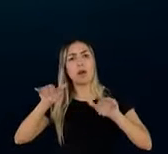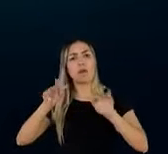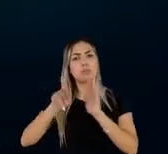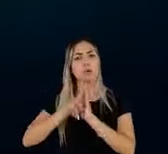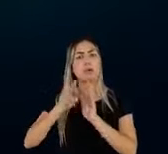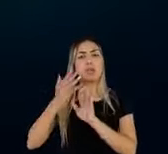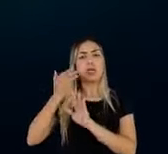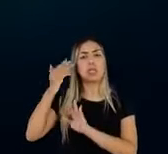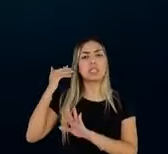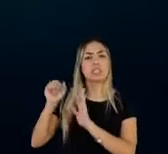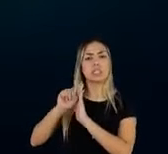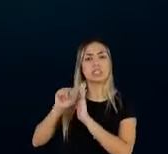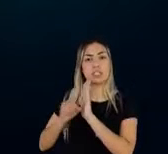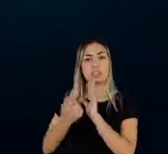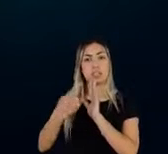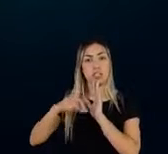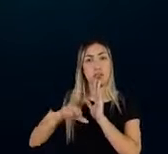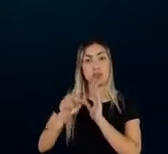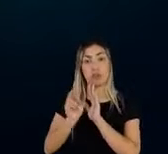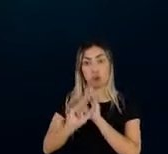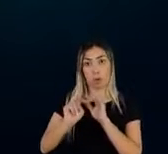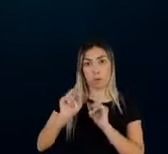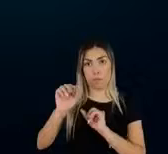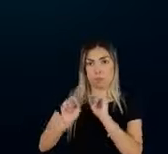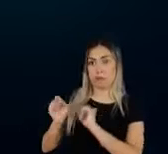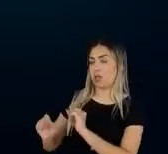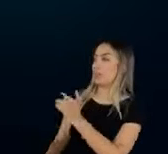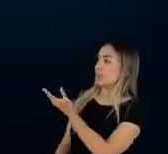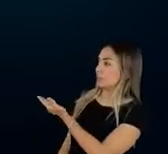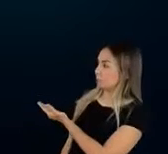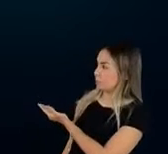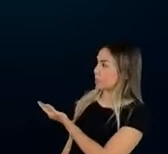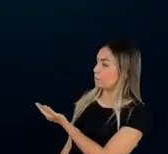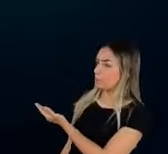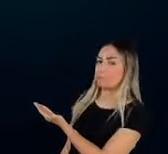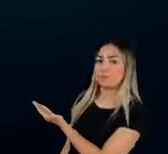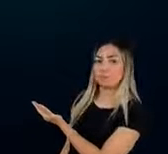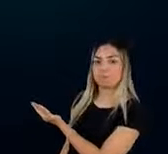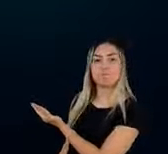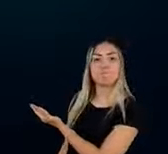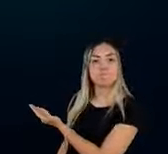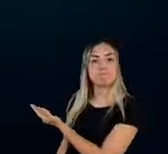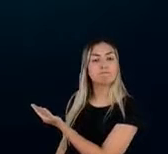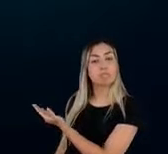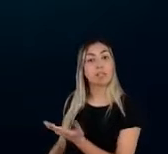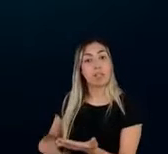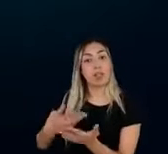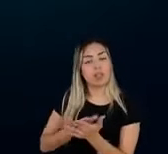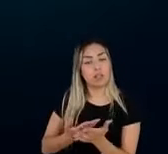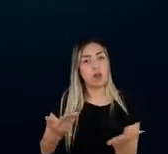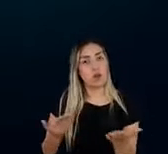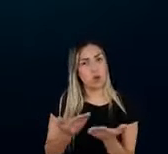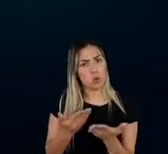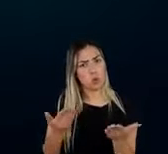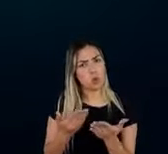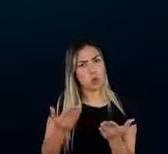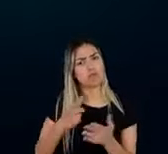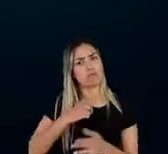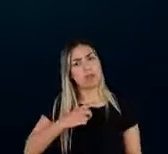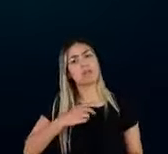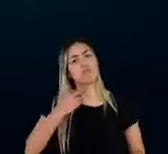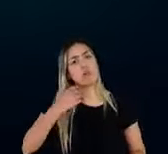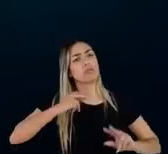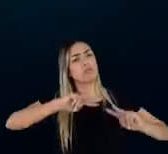empresa de telégrafo que existe até hoje faz transações bancárias ainda é utilizada para mandar dinheiro e assim por diante